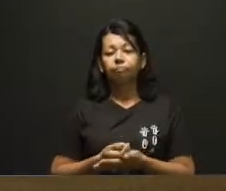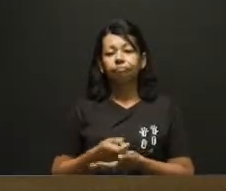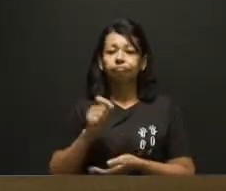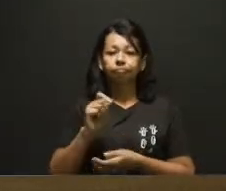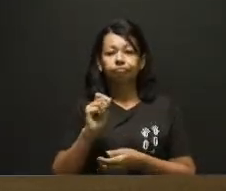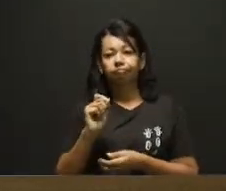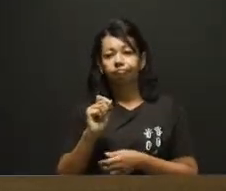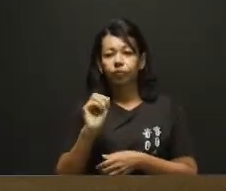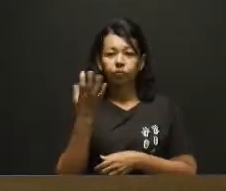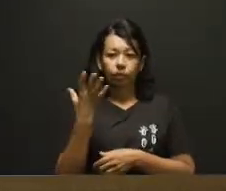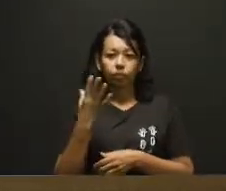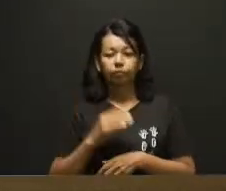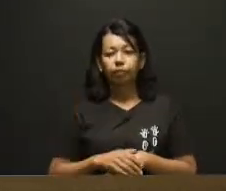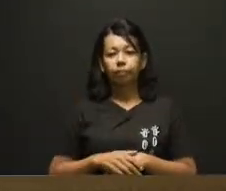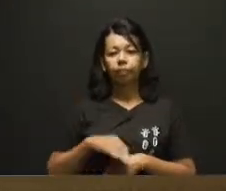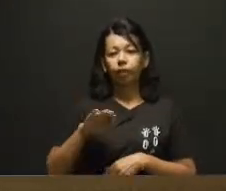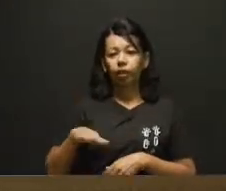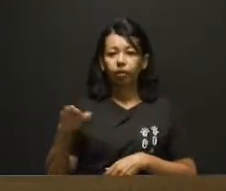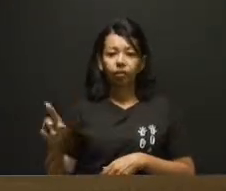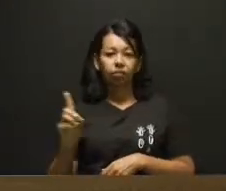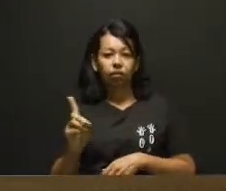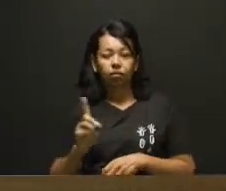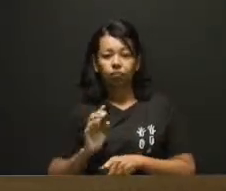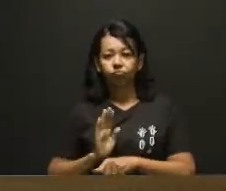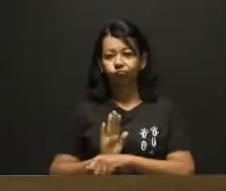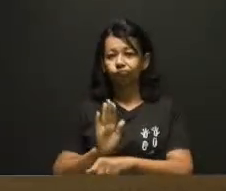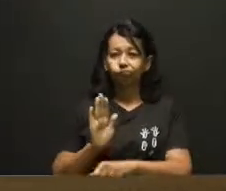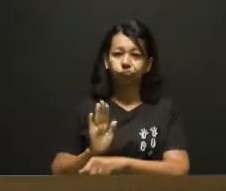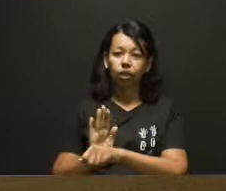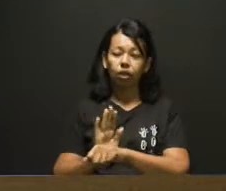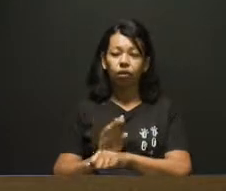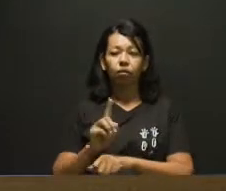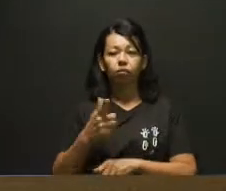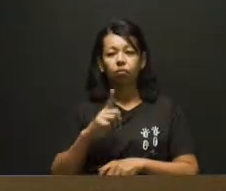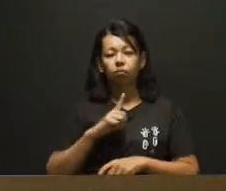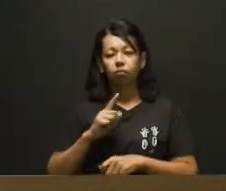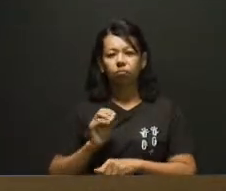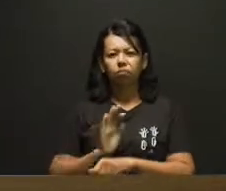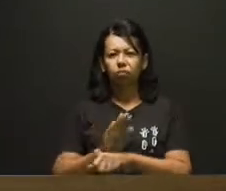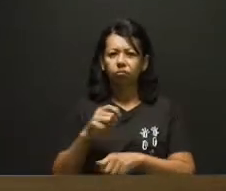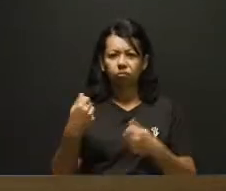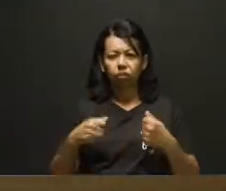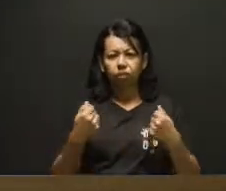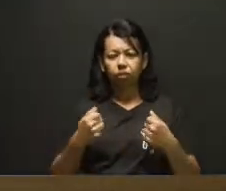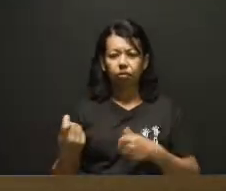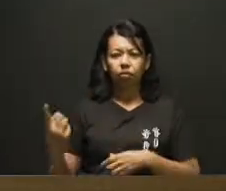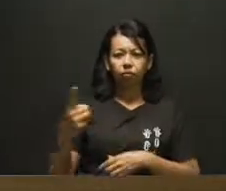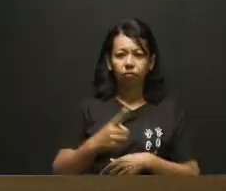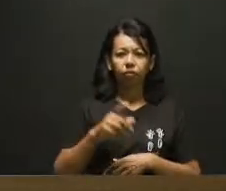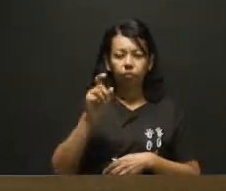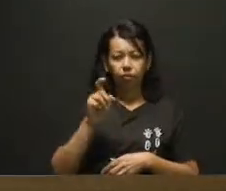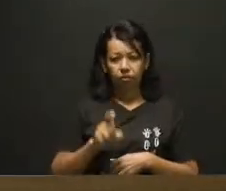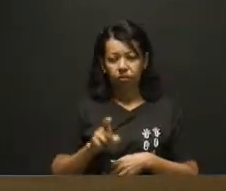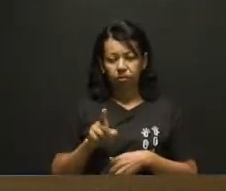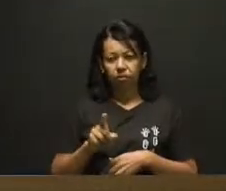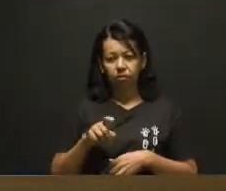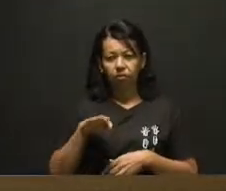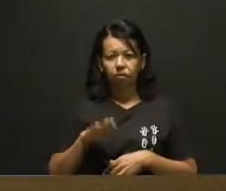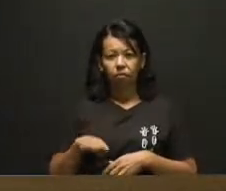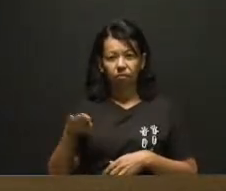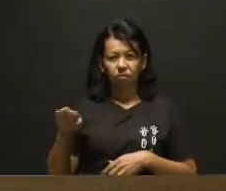acontece a criança não é assistida ela não é acompanhada ela volta a ser aquela criança